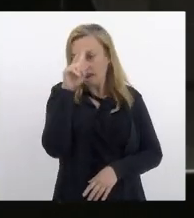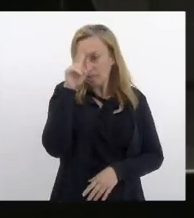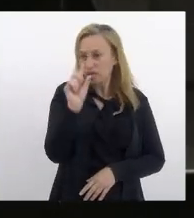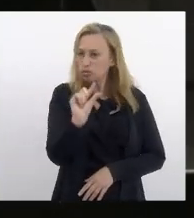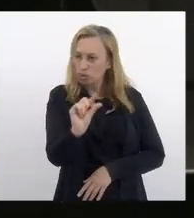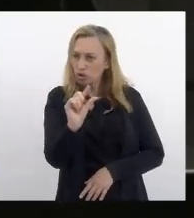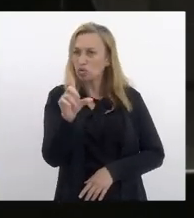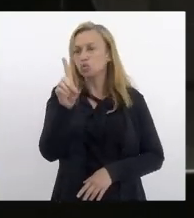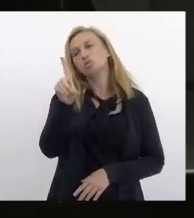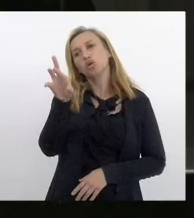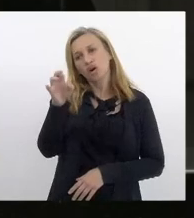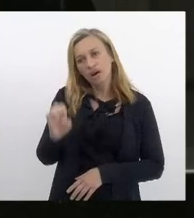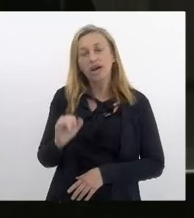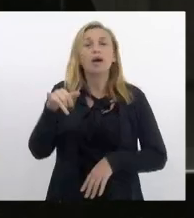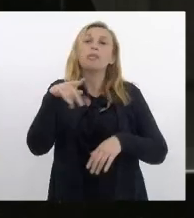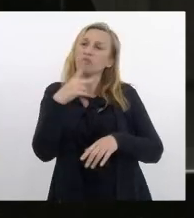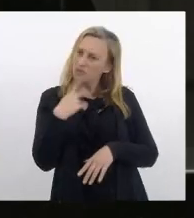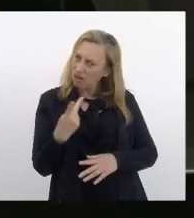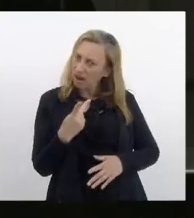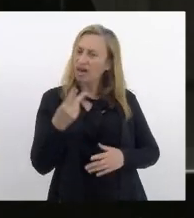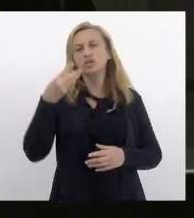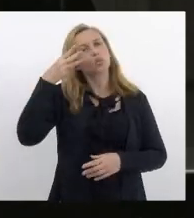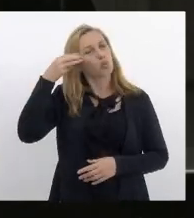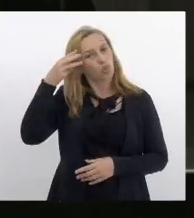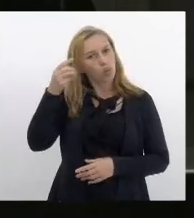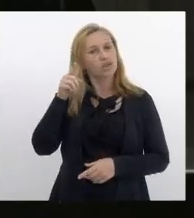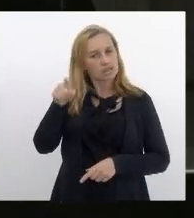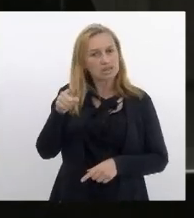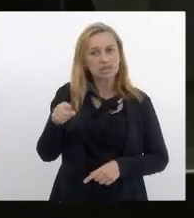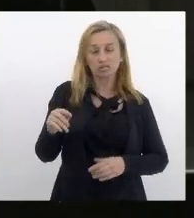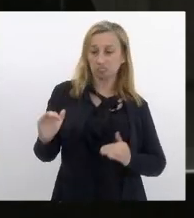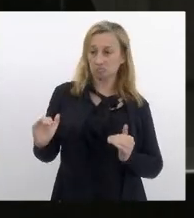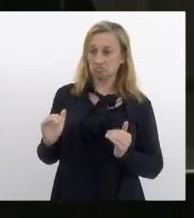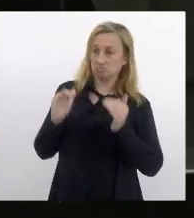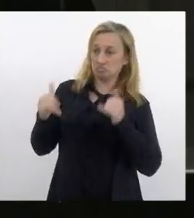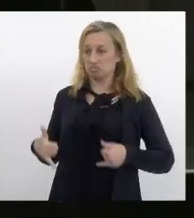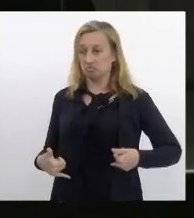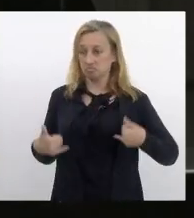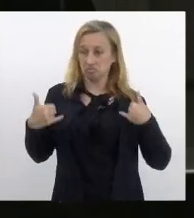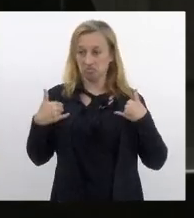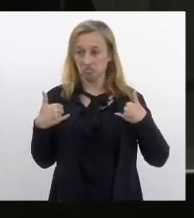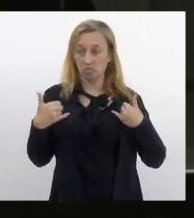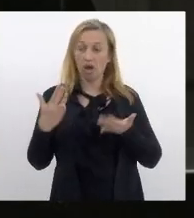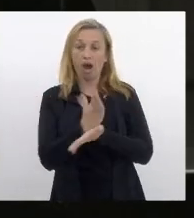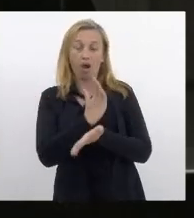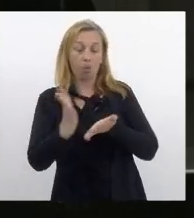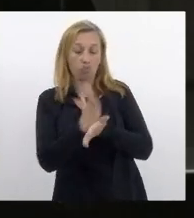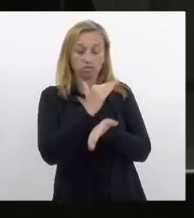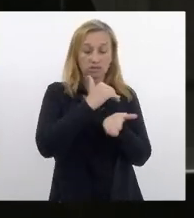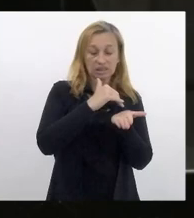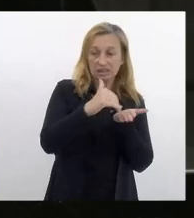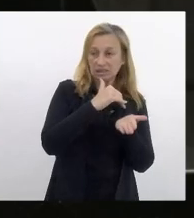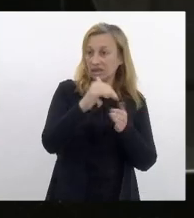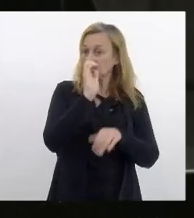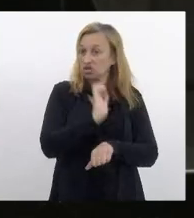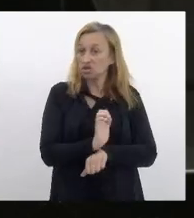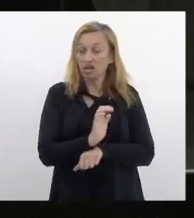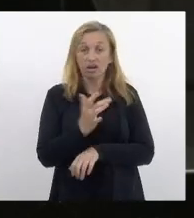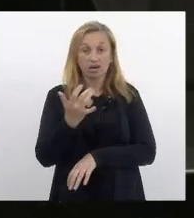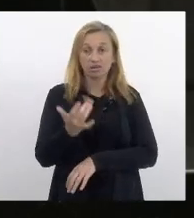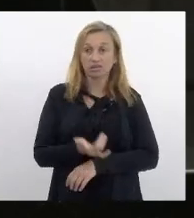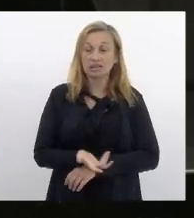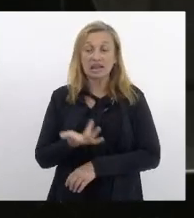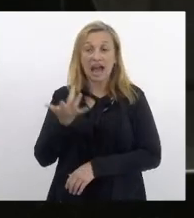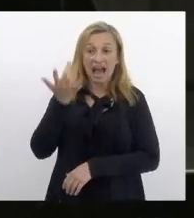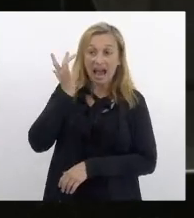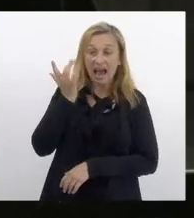do Dória. Mas vamos falar do Witzel. Essa soberba que também atinge alguns secretários de Estado,